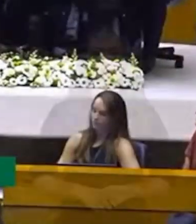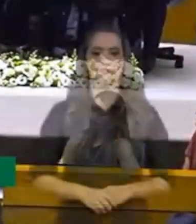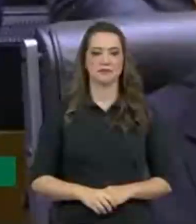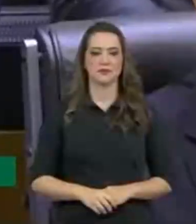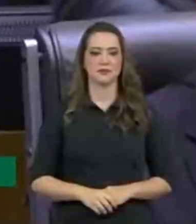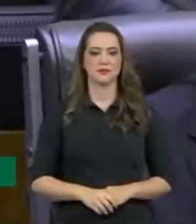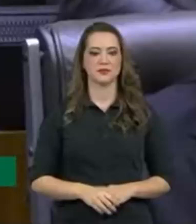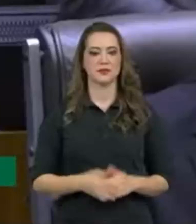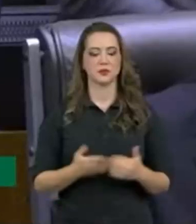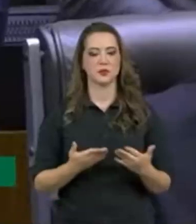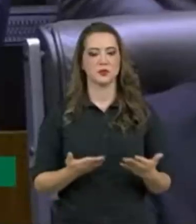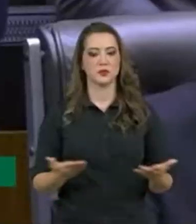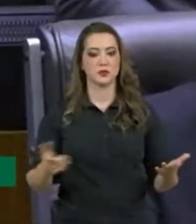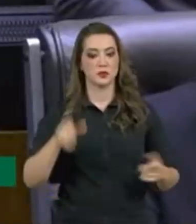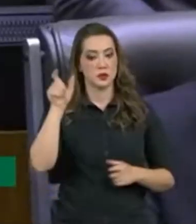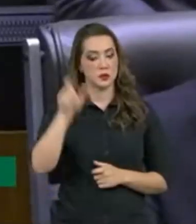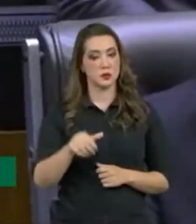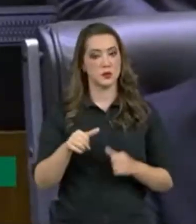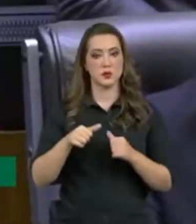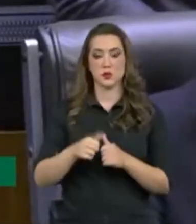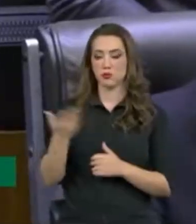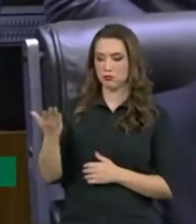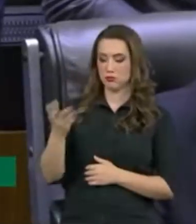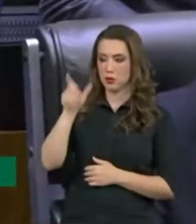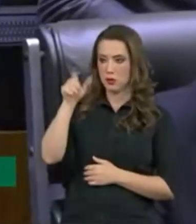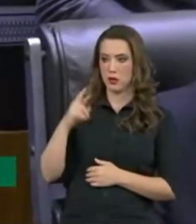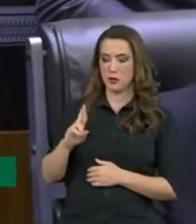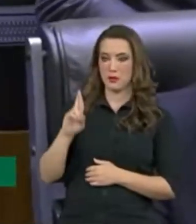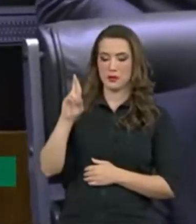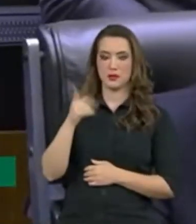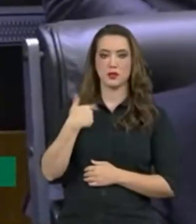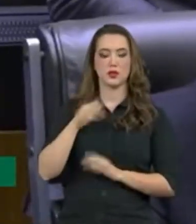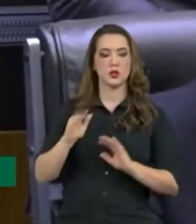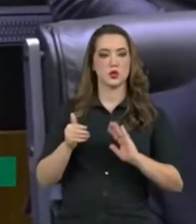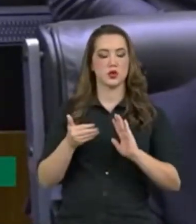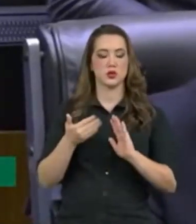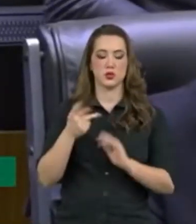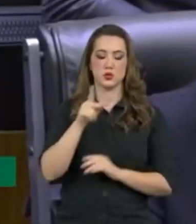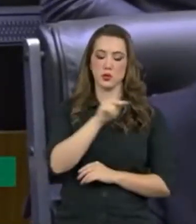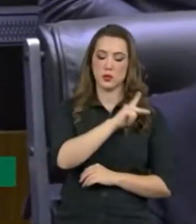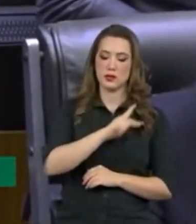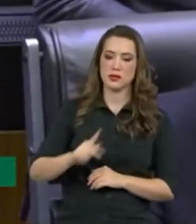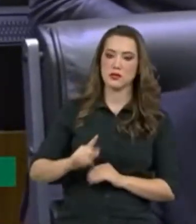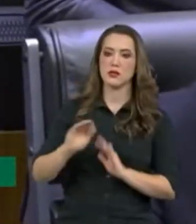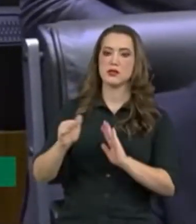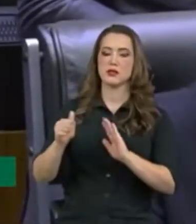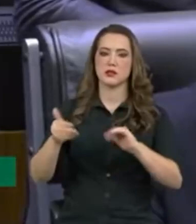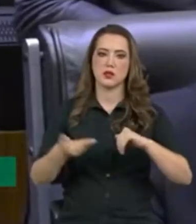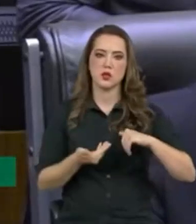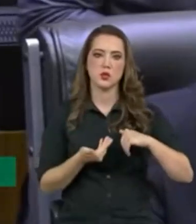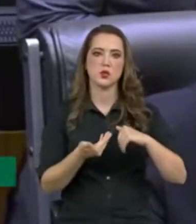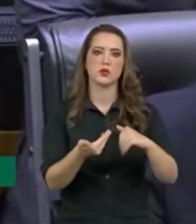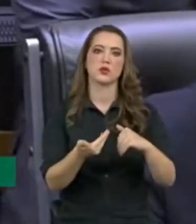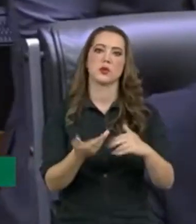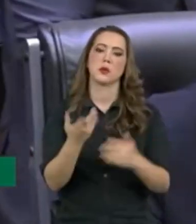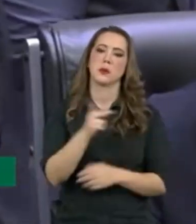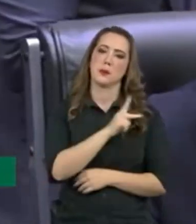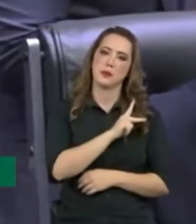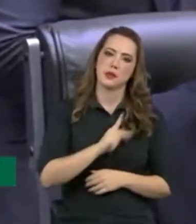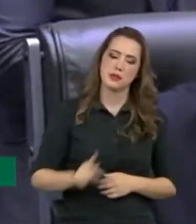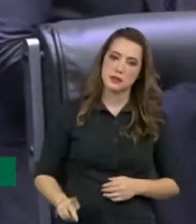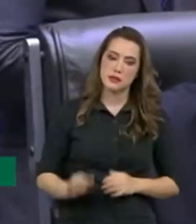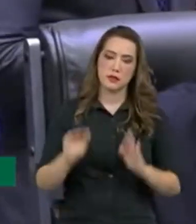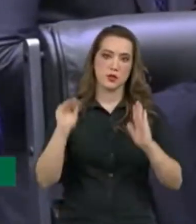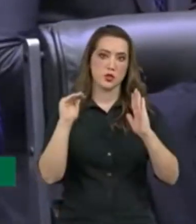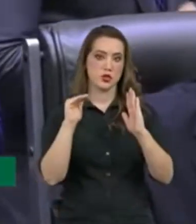Excelentíssimo senhor presidente do Congresso Nacional, senador Rodrigo Pacheco. Excelentíssimo senhor presidente da Câmara dos